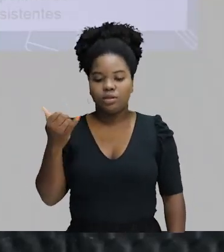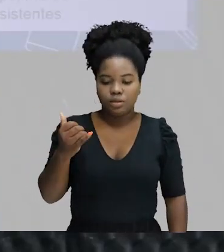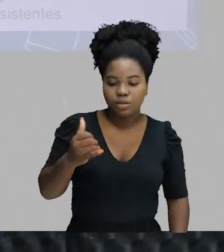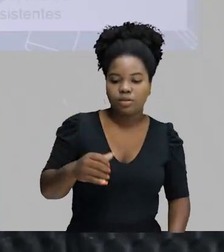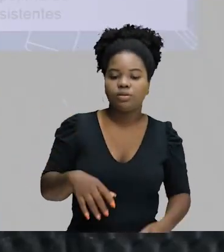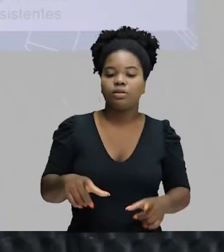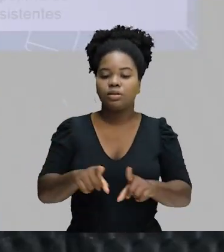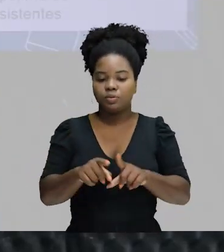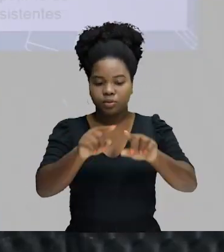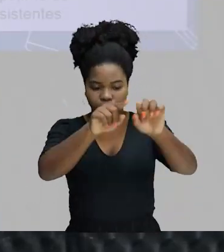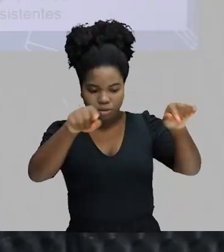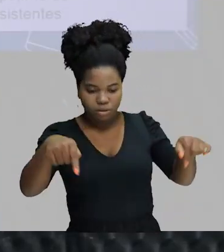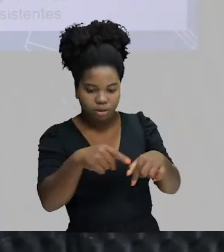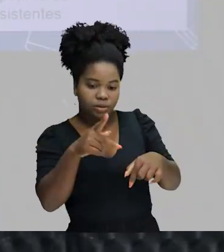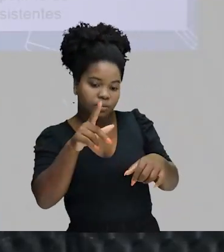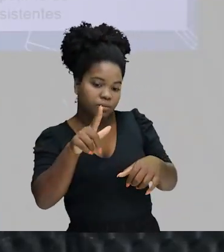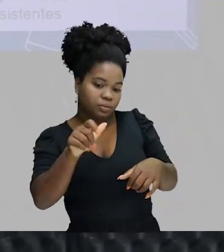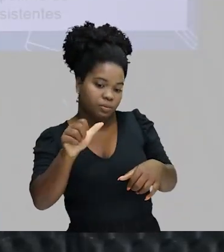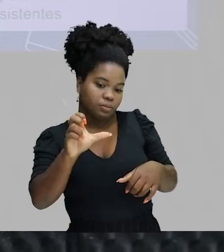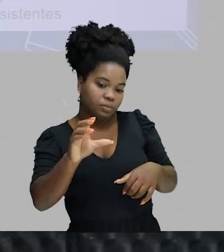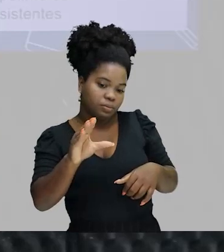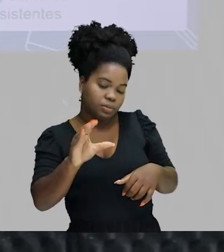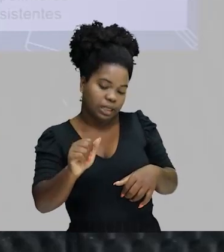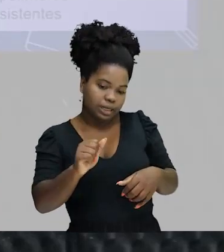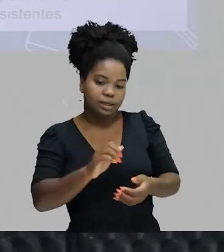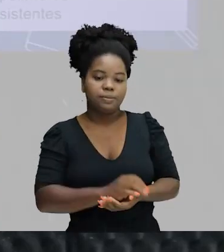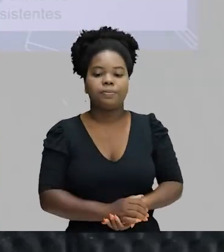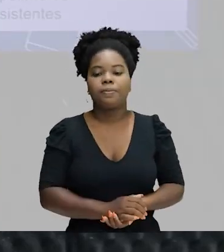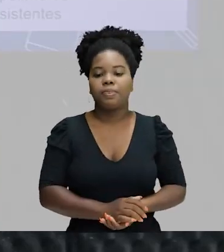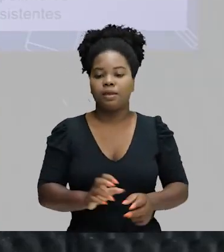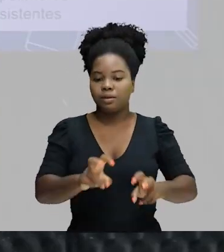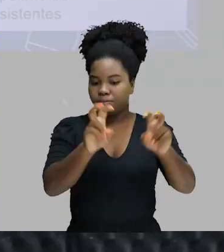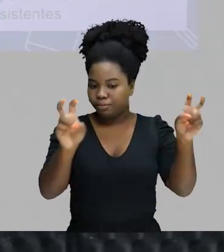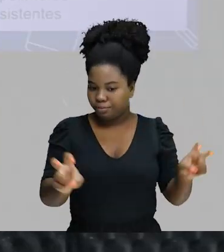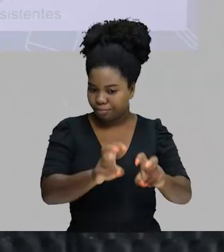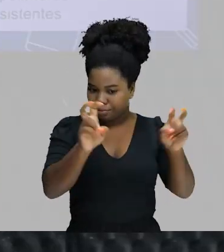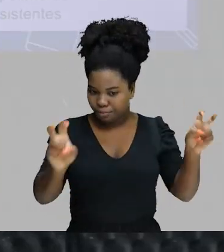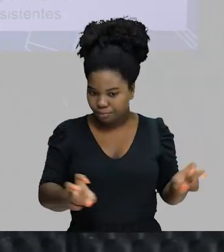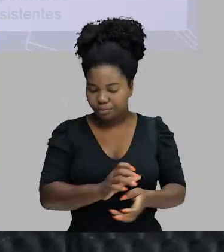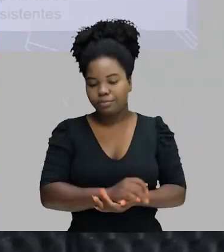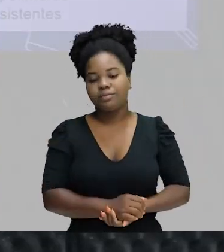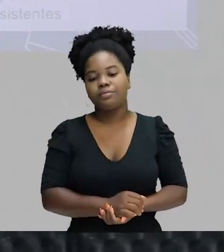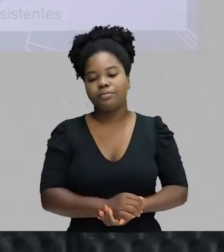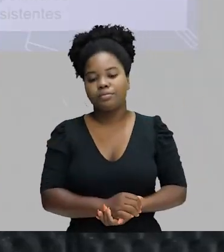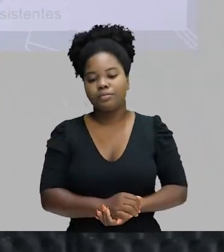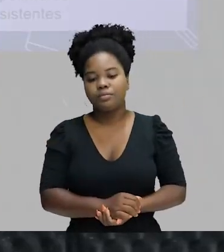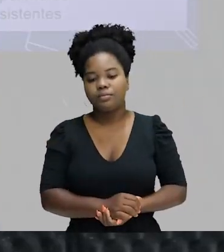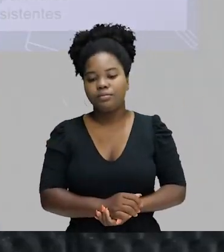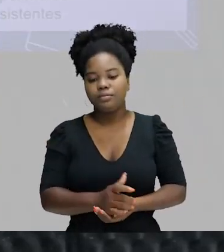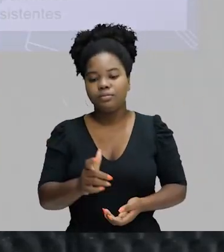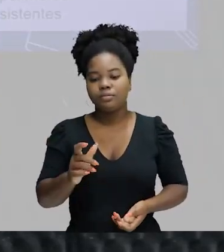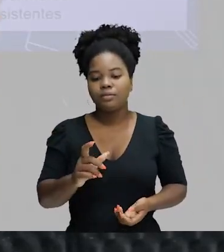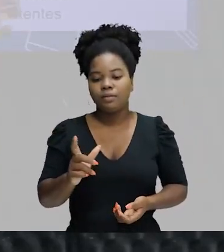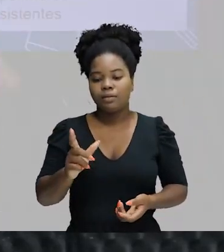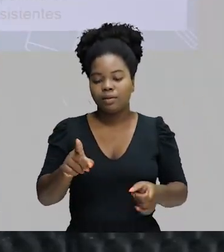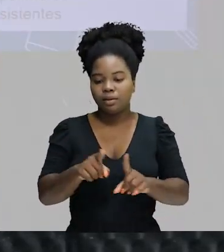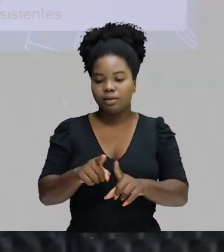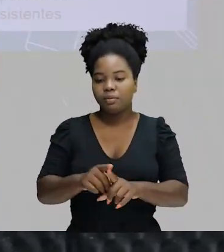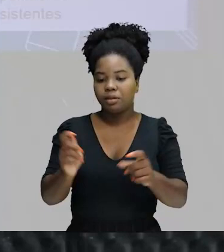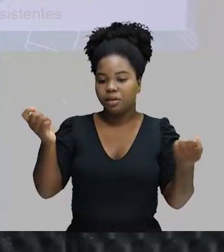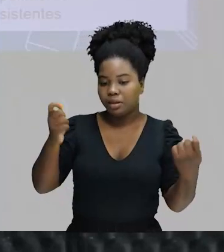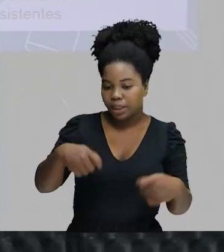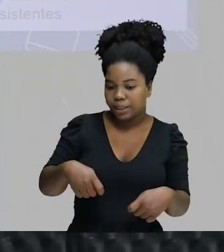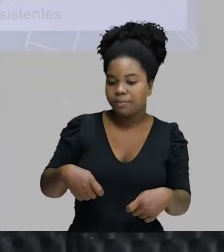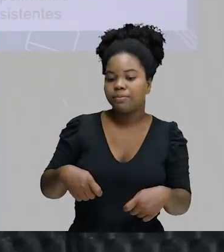uma placa-mãe. Então, em vários componentes dessa placa-mãe, nós temos o emprego de polímeros, certo? E os polímeros